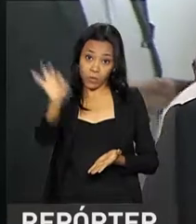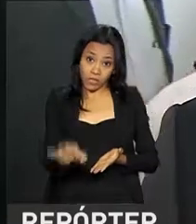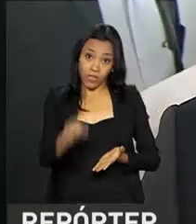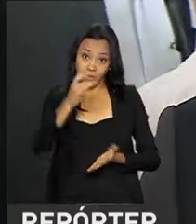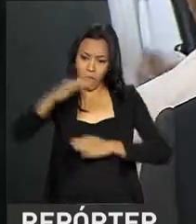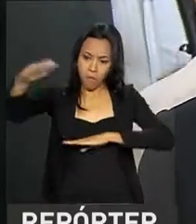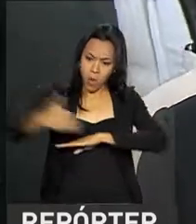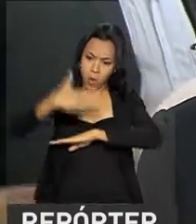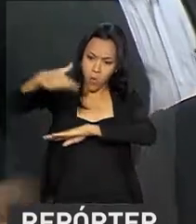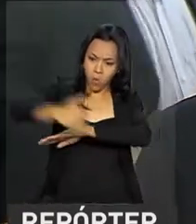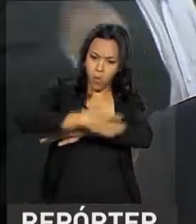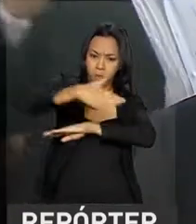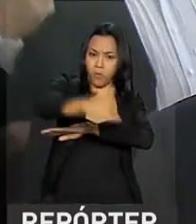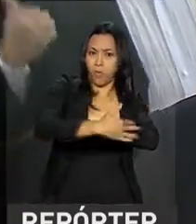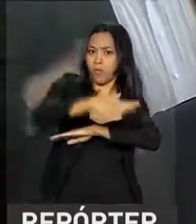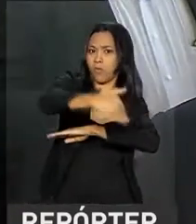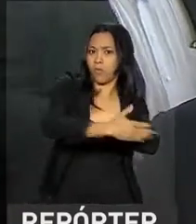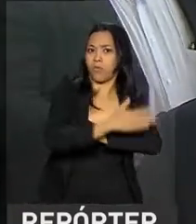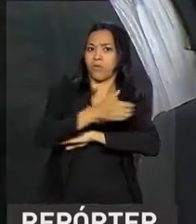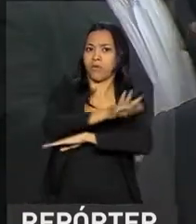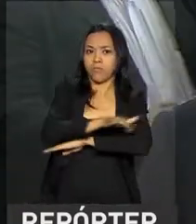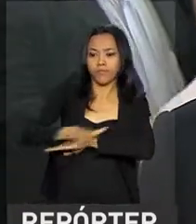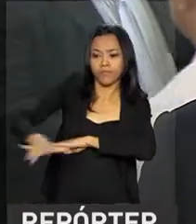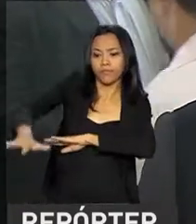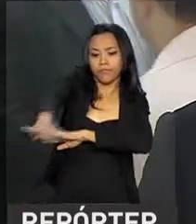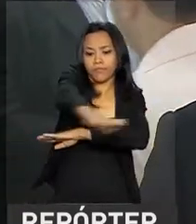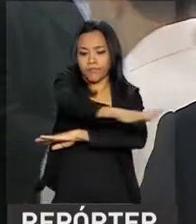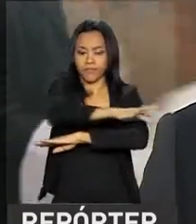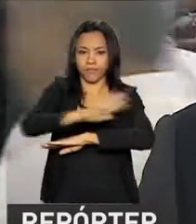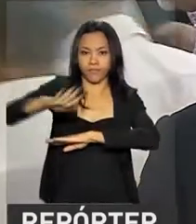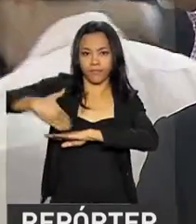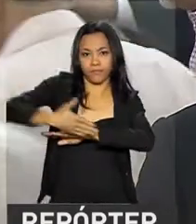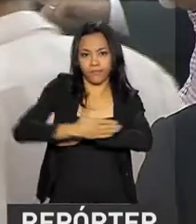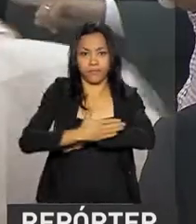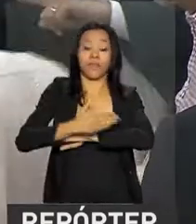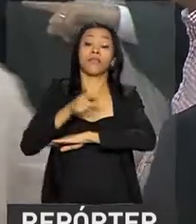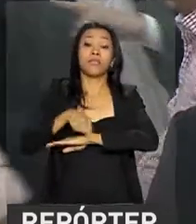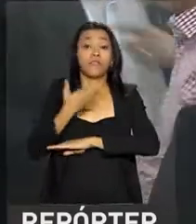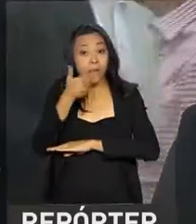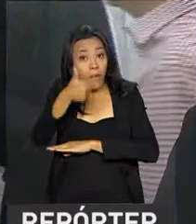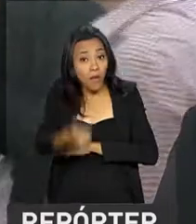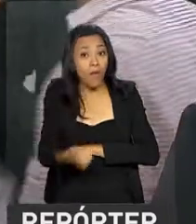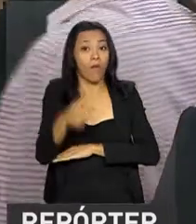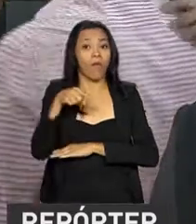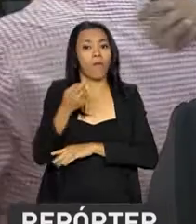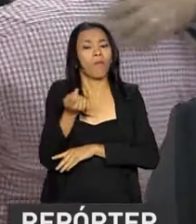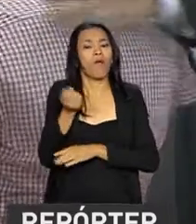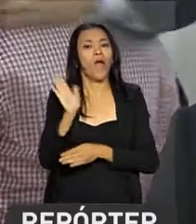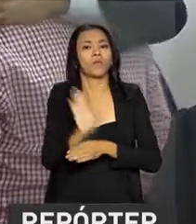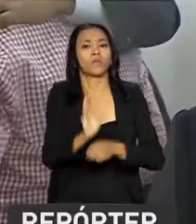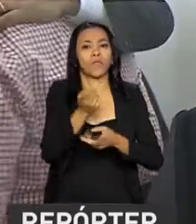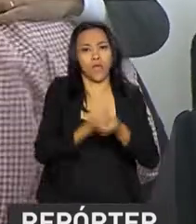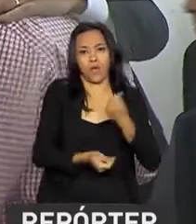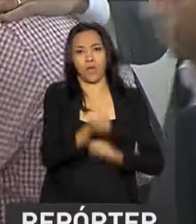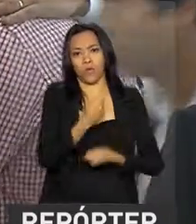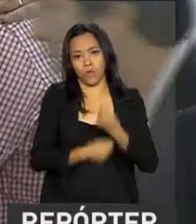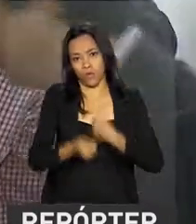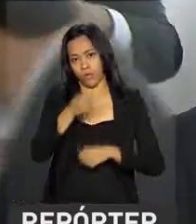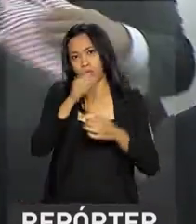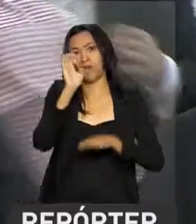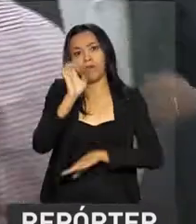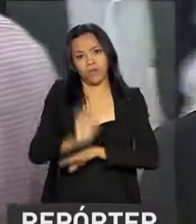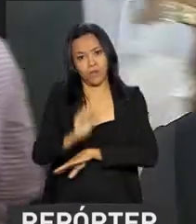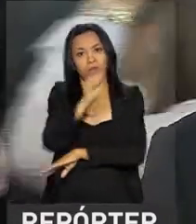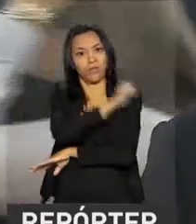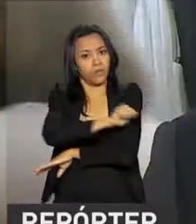isso vai gerar, sem dúvida nenhuma, uma melhoria muito grande na competitividade, na economia do Porto Rio, e